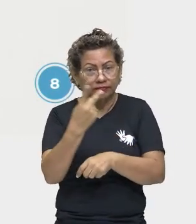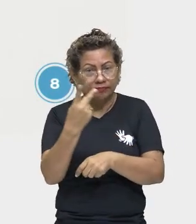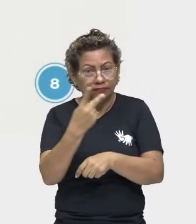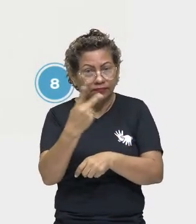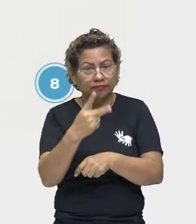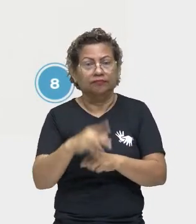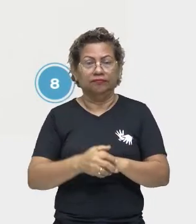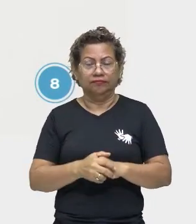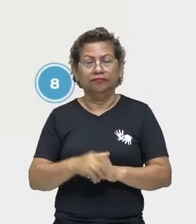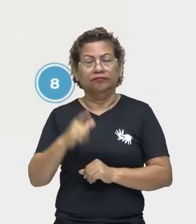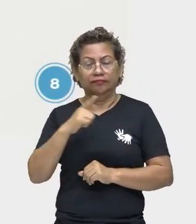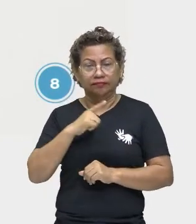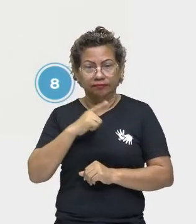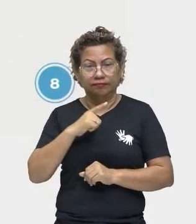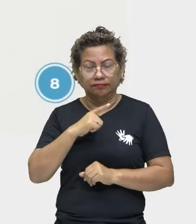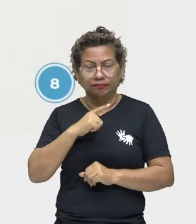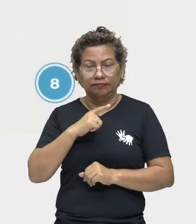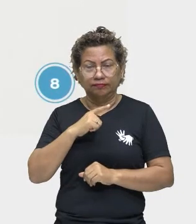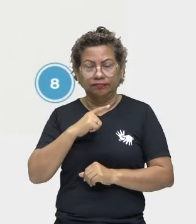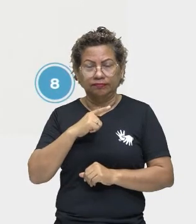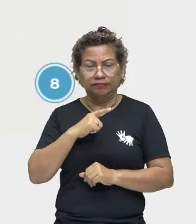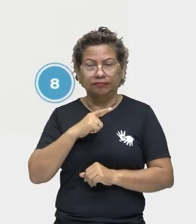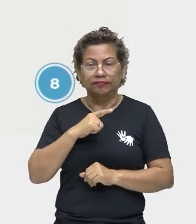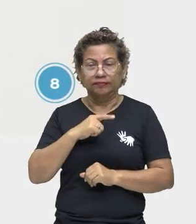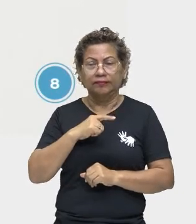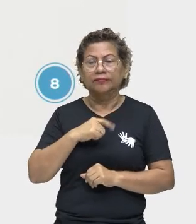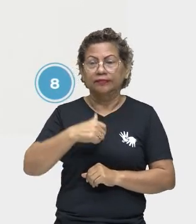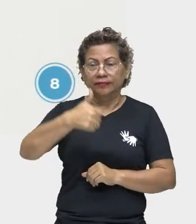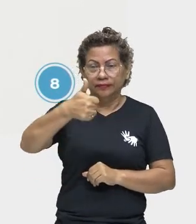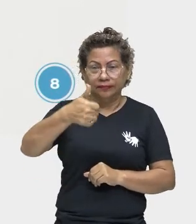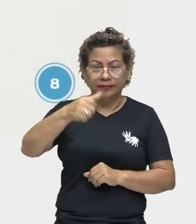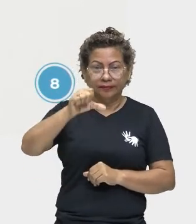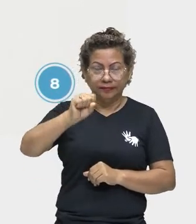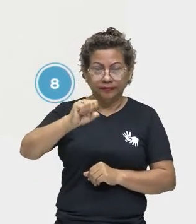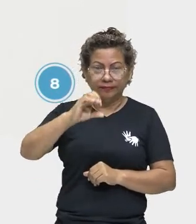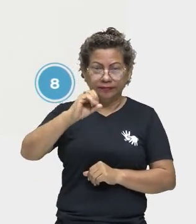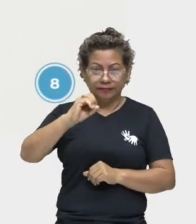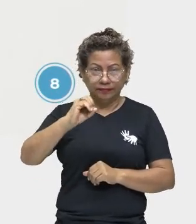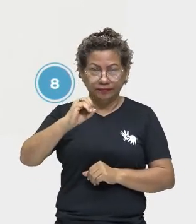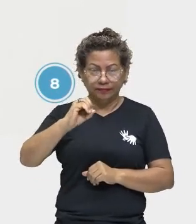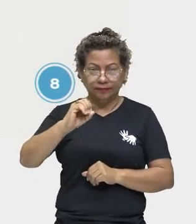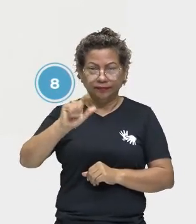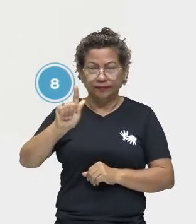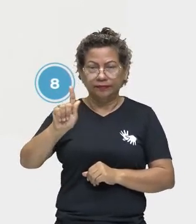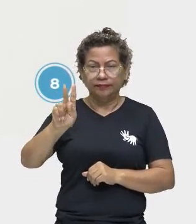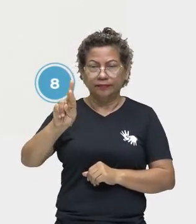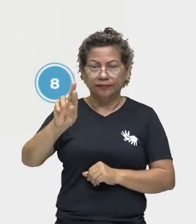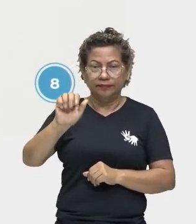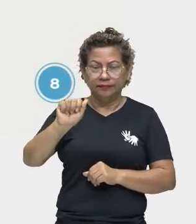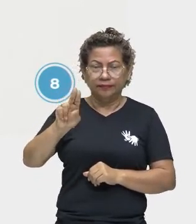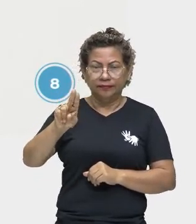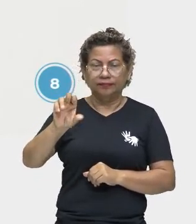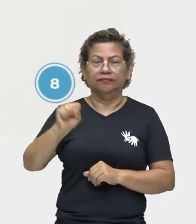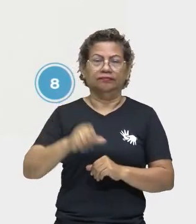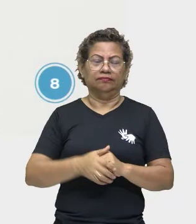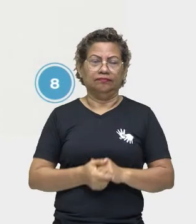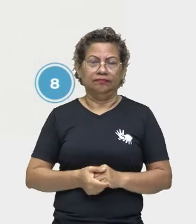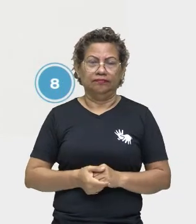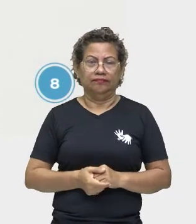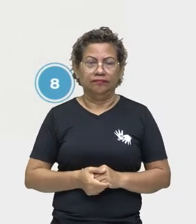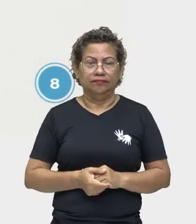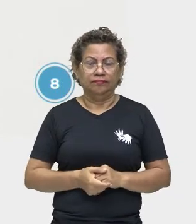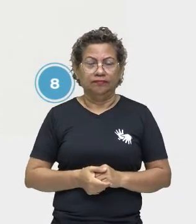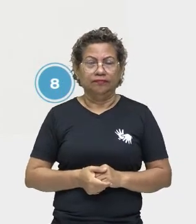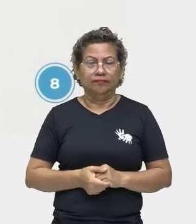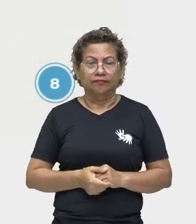dar 180 graus. A soma do ângulo interno com o ângulo externo adjacente, ou seja,